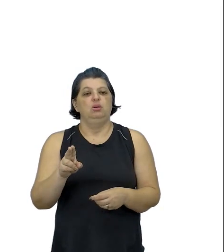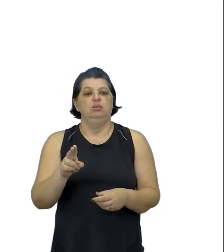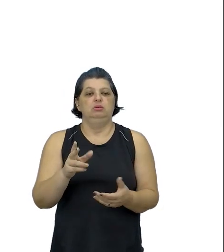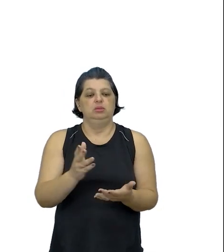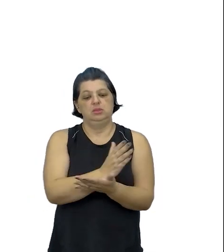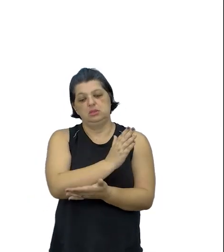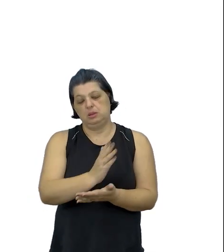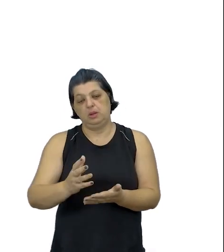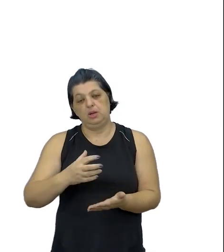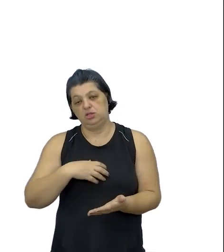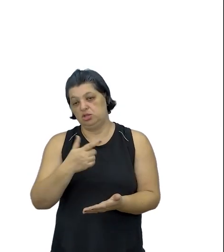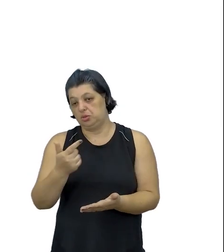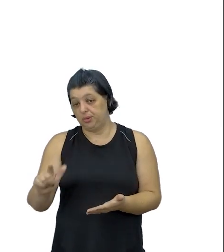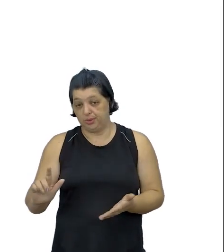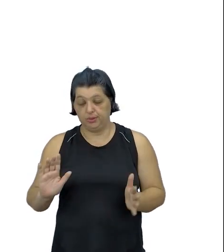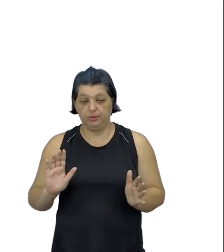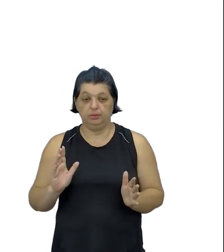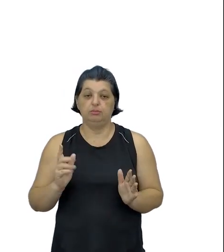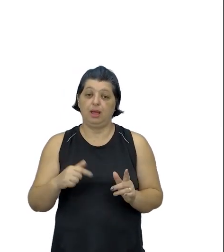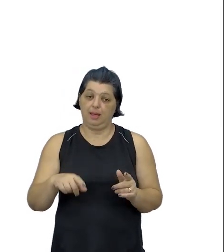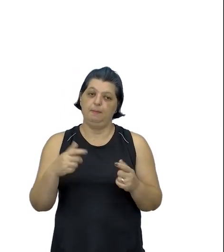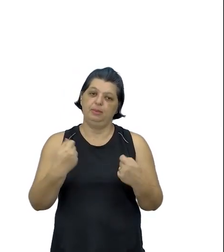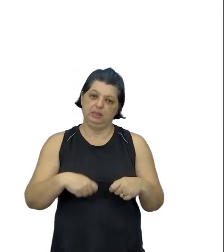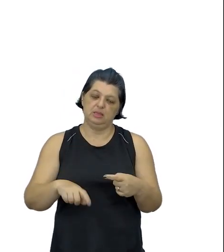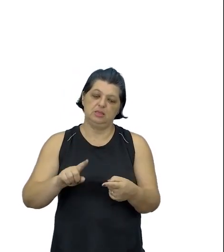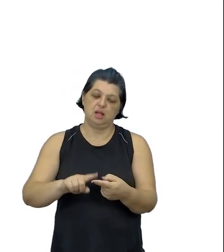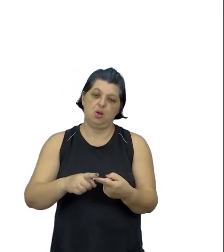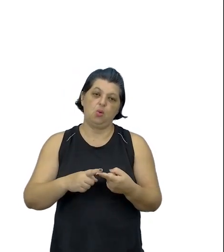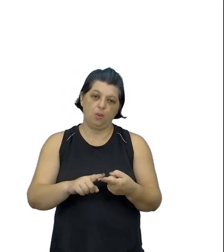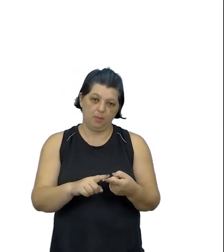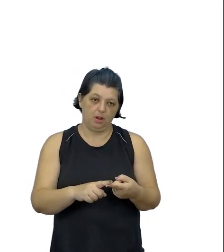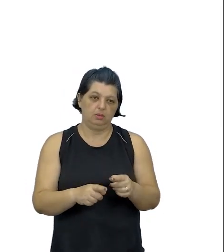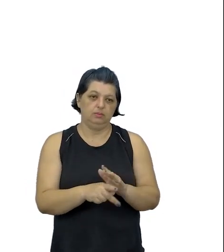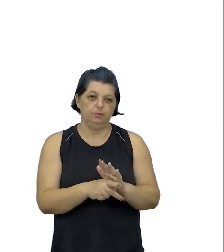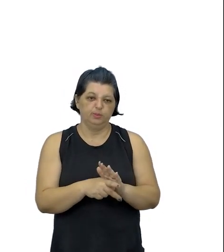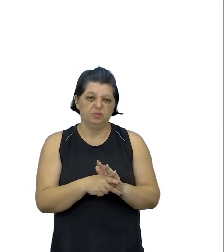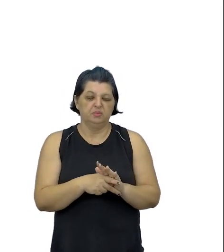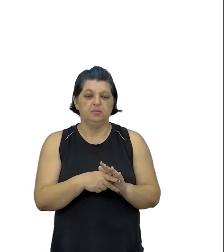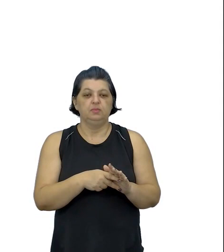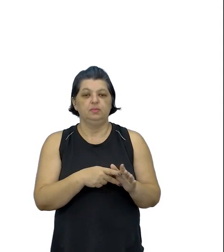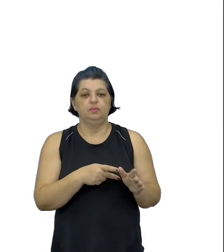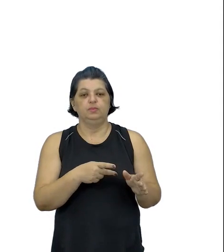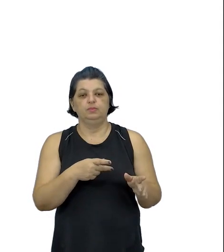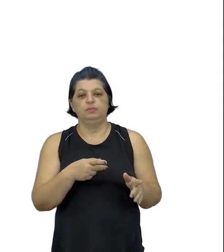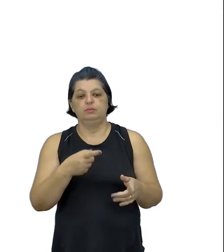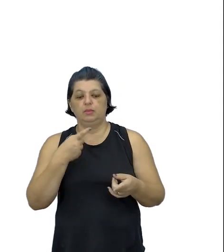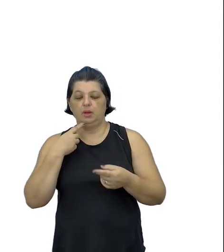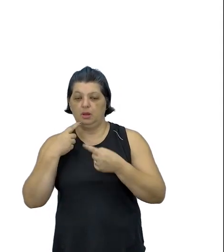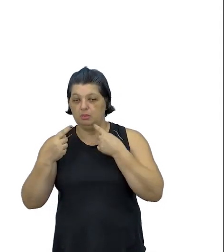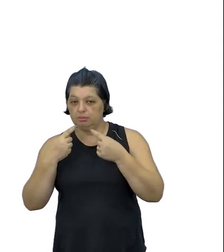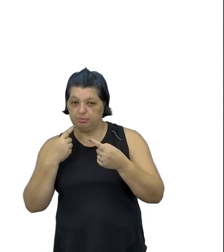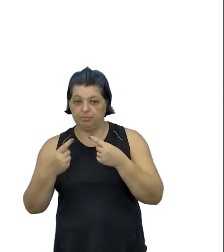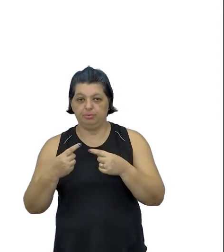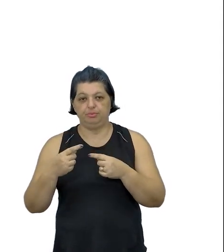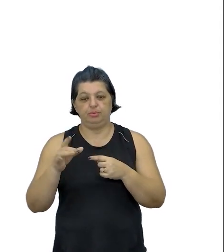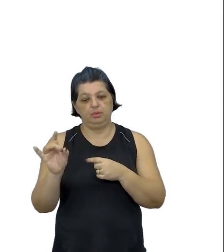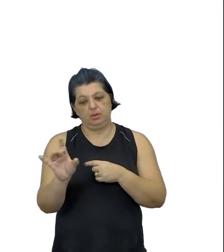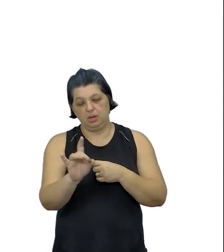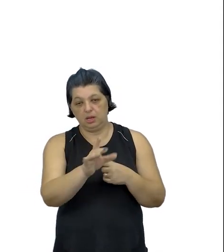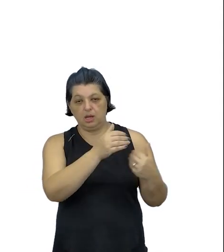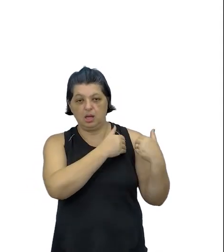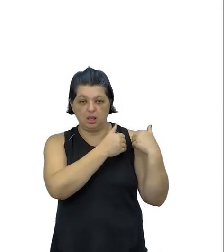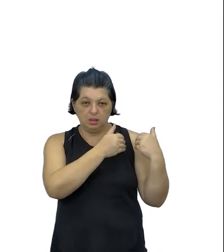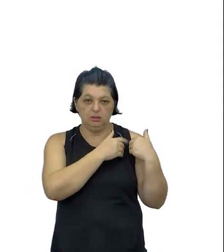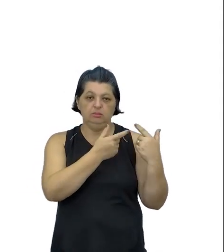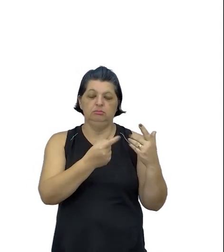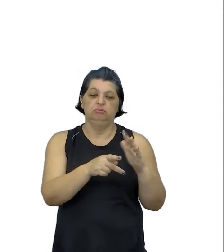outra maneira. Então, esse combinado. Discutir com os estudantes os papéis de cada um, né? Então, um grupo, ele tem cada